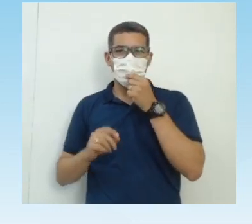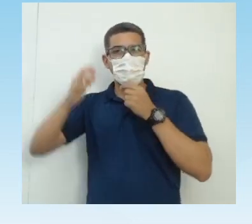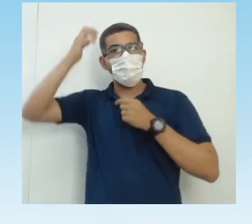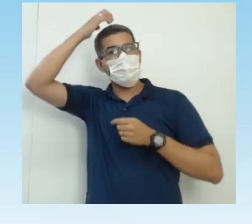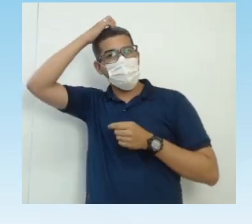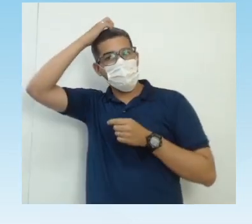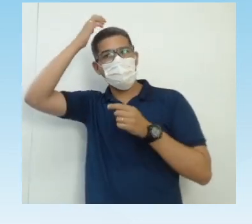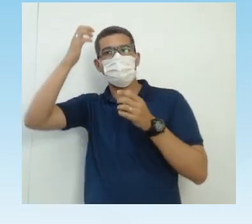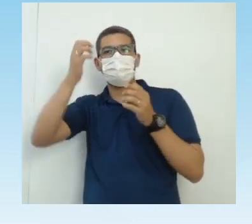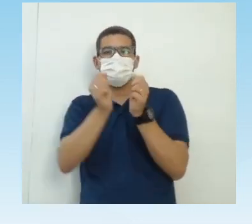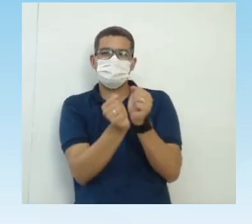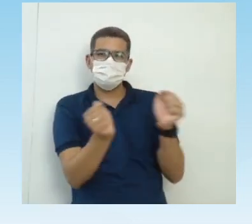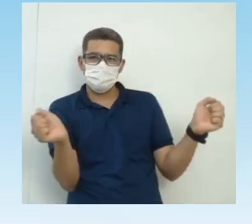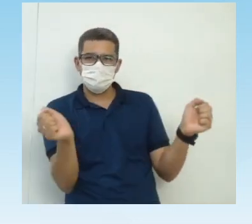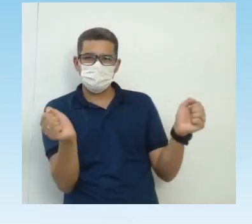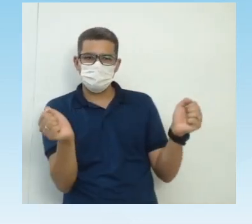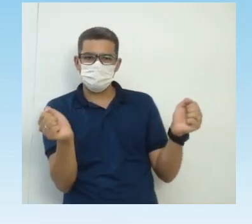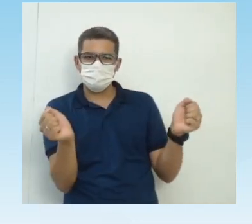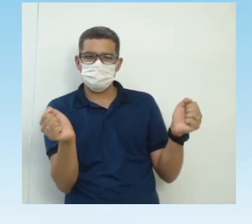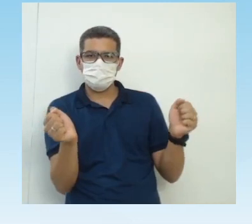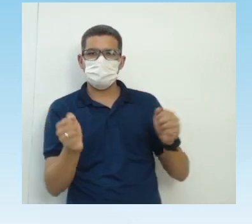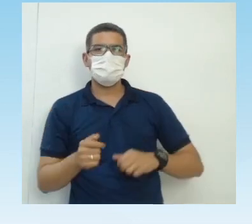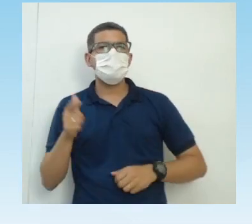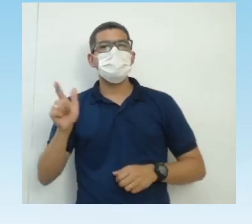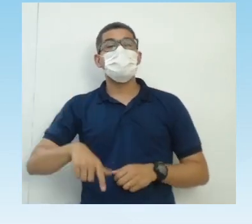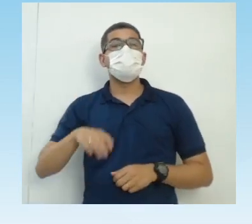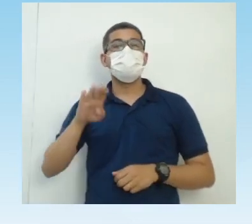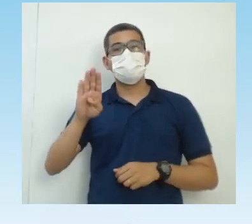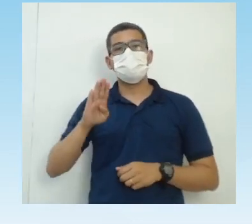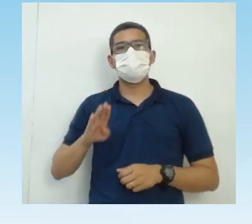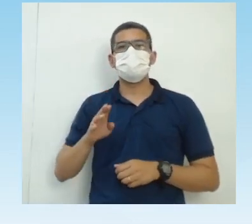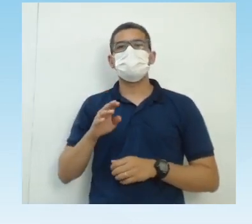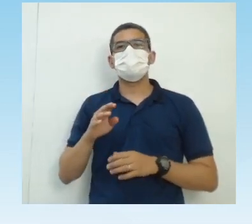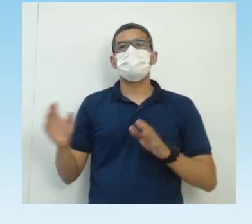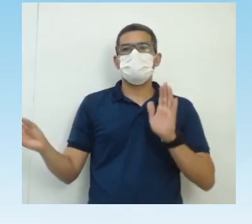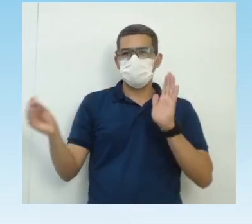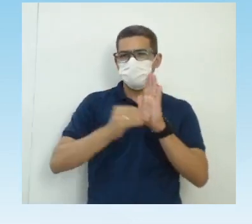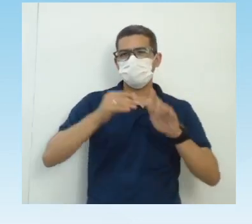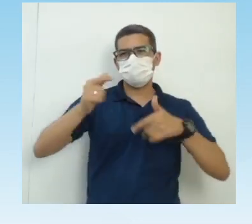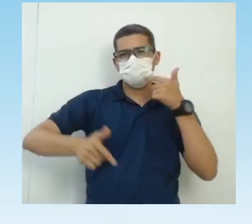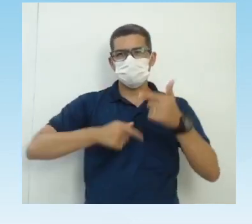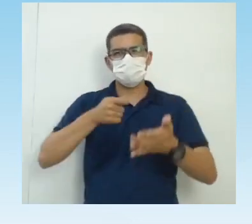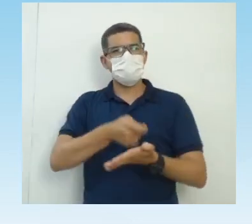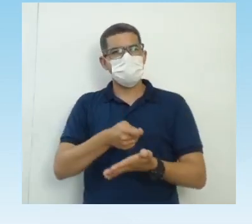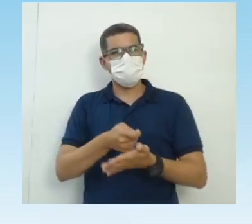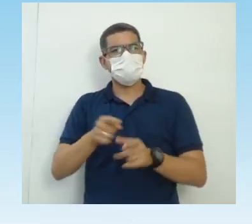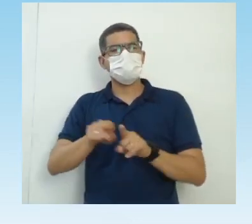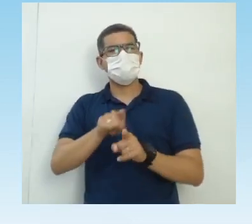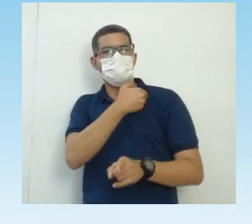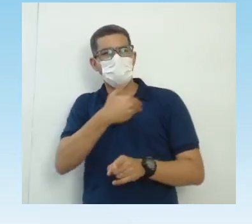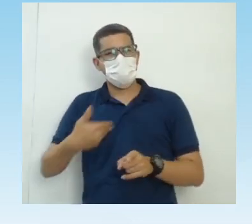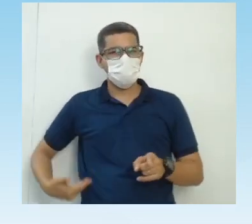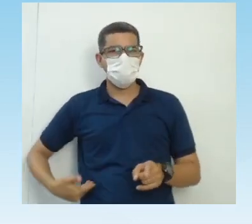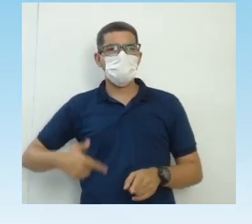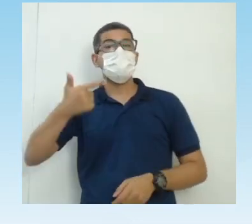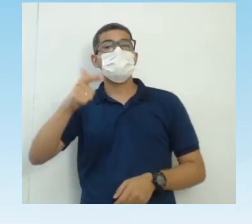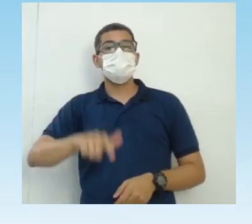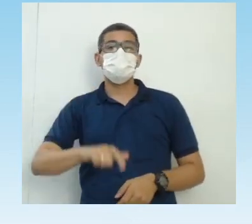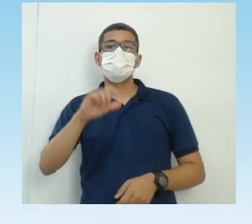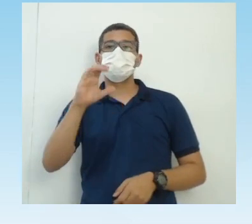e a abolição da escravidão. B. A instituição do trabalho compulsório e da república.